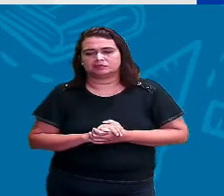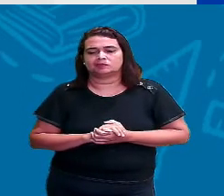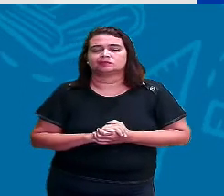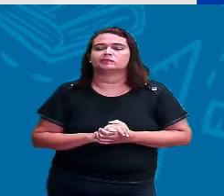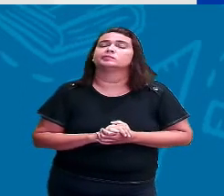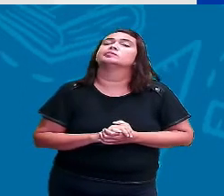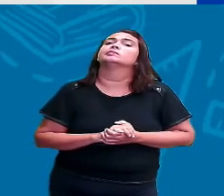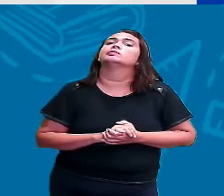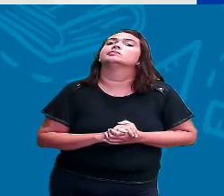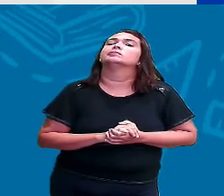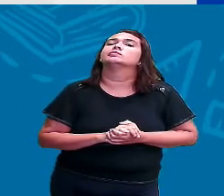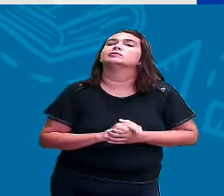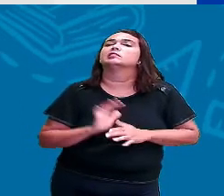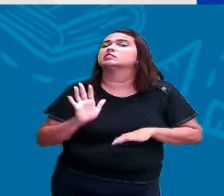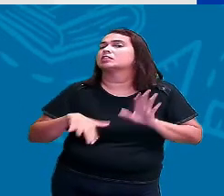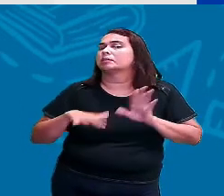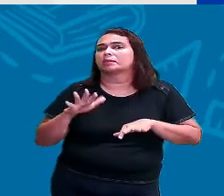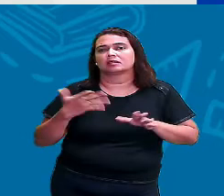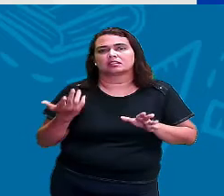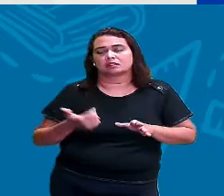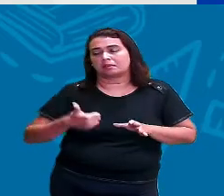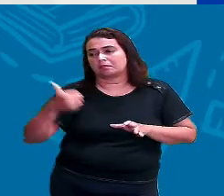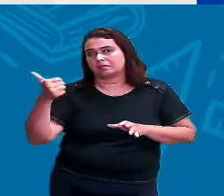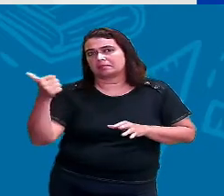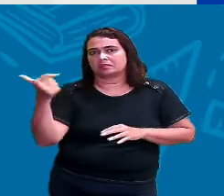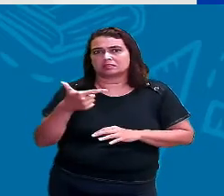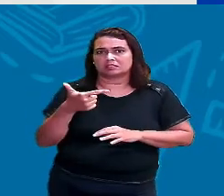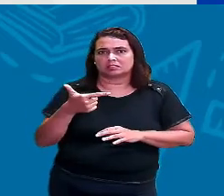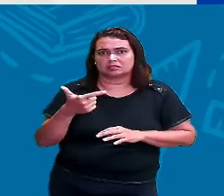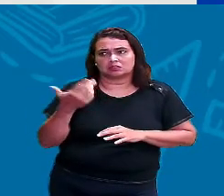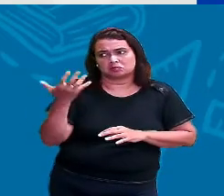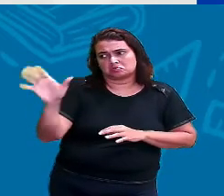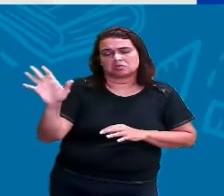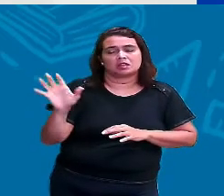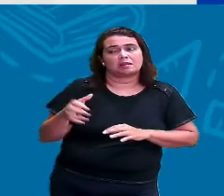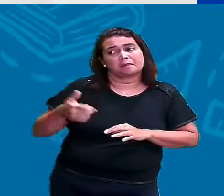a primeira moeda, eu não quero saber